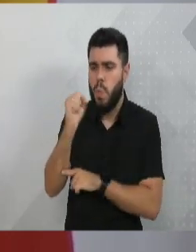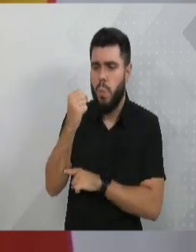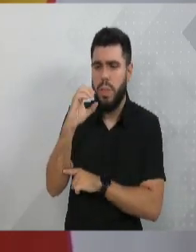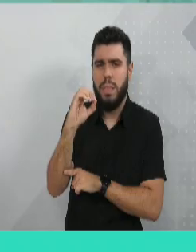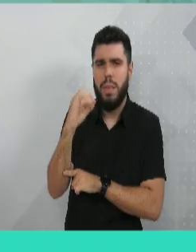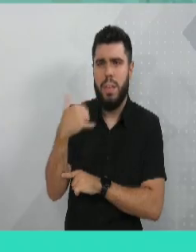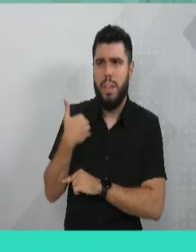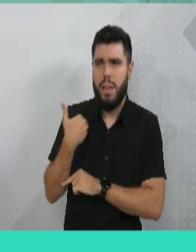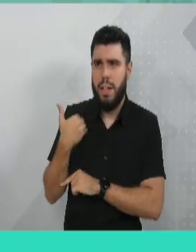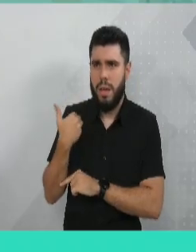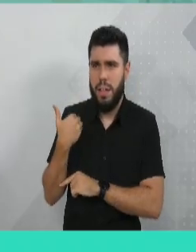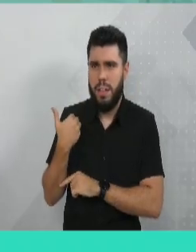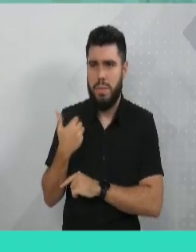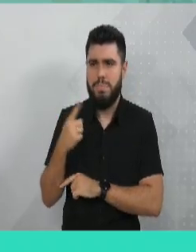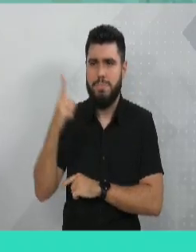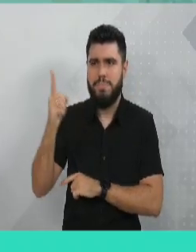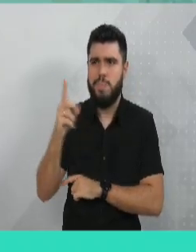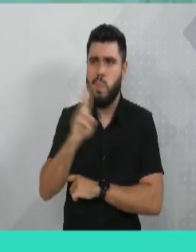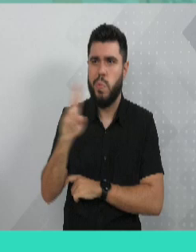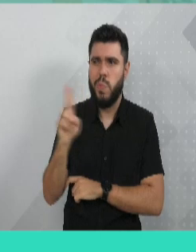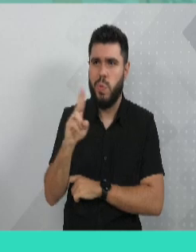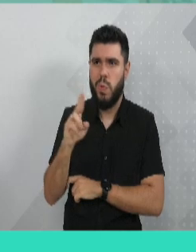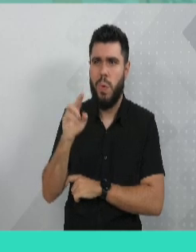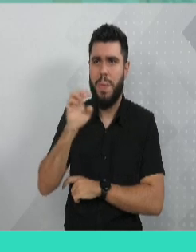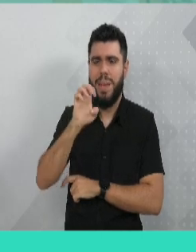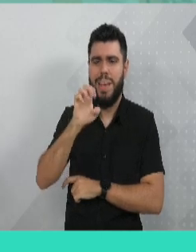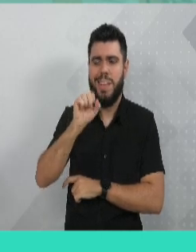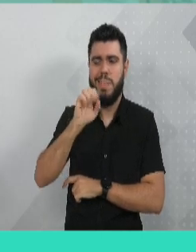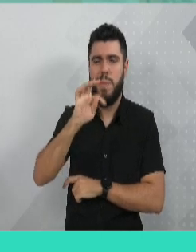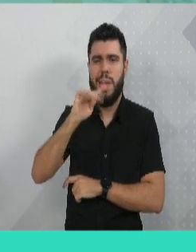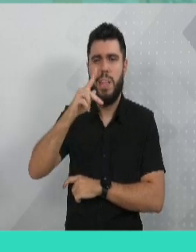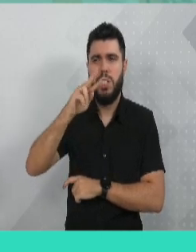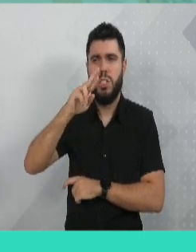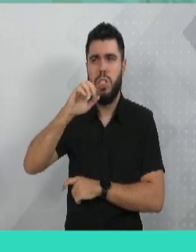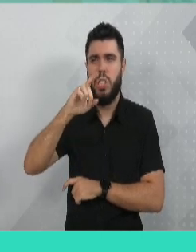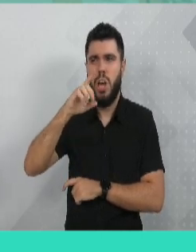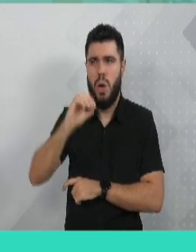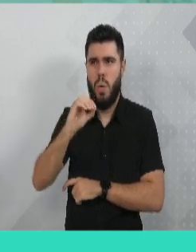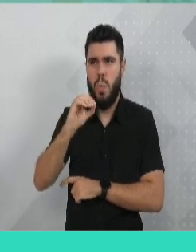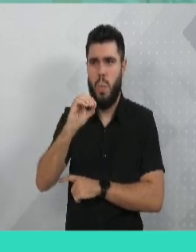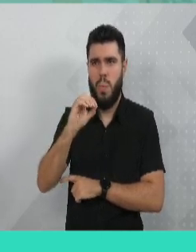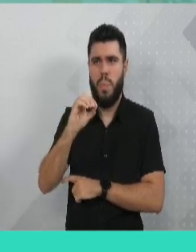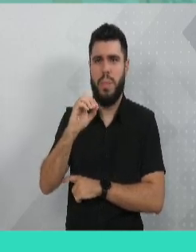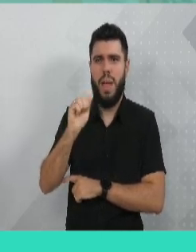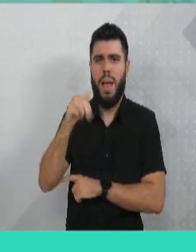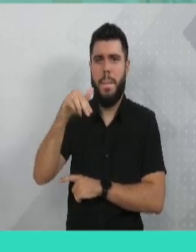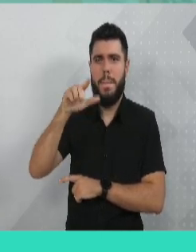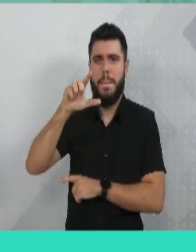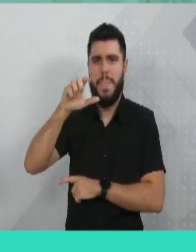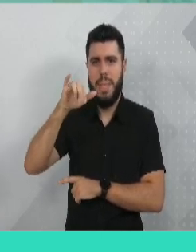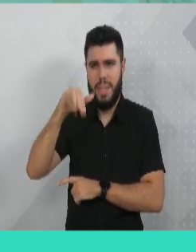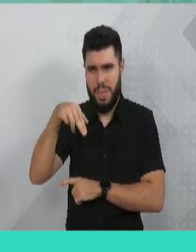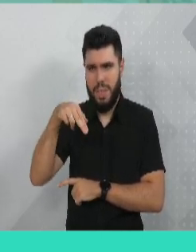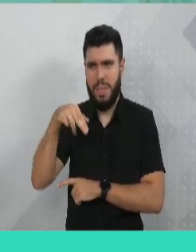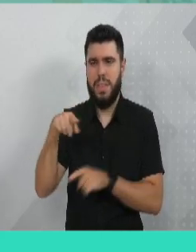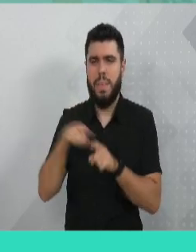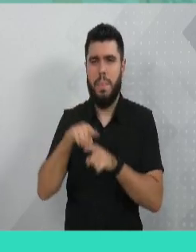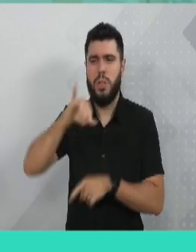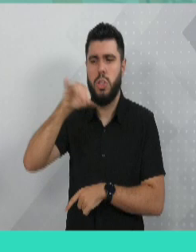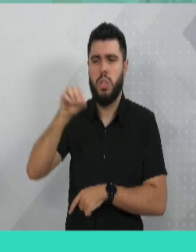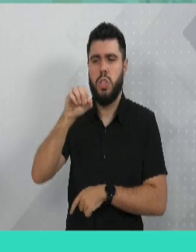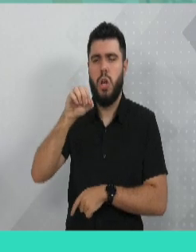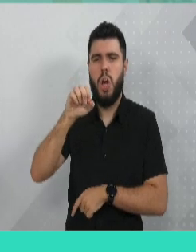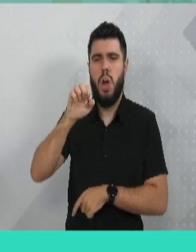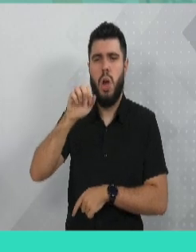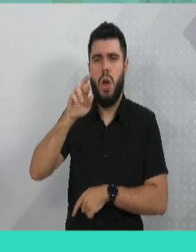anos chamado espião a Mim Jorge saiffer tá que a nossa Senador